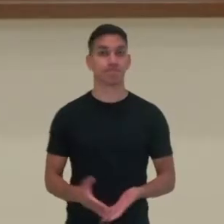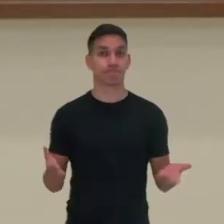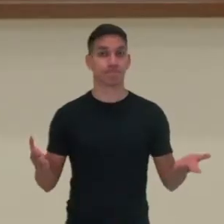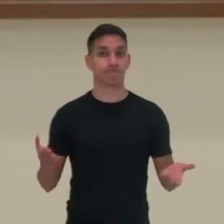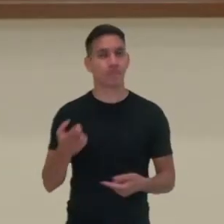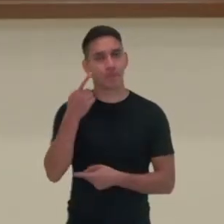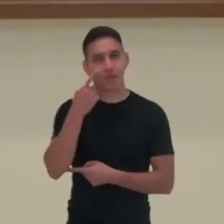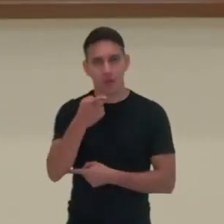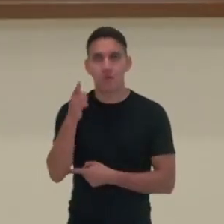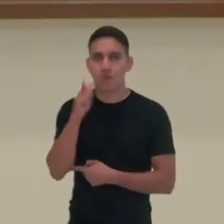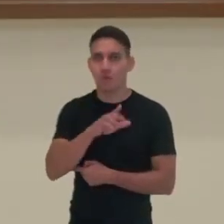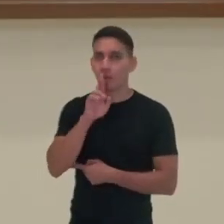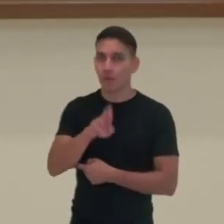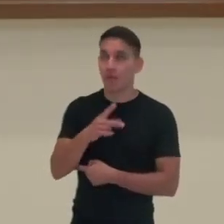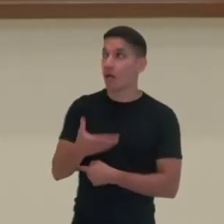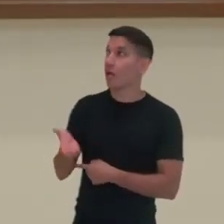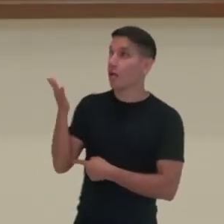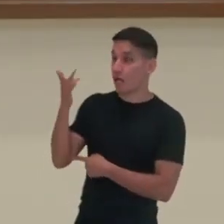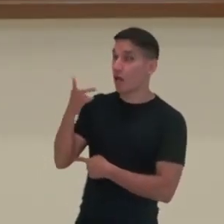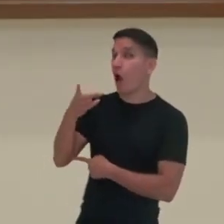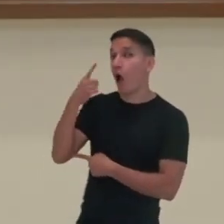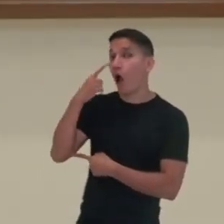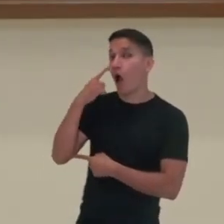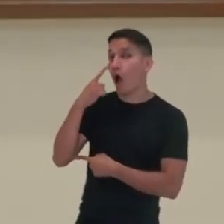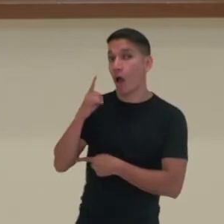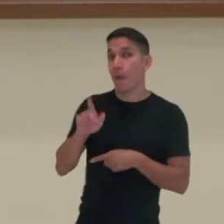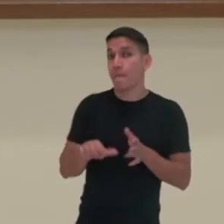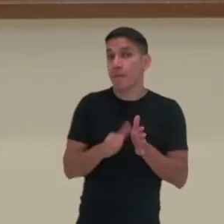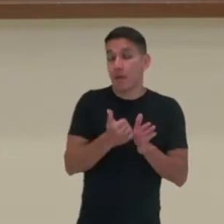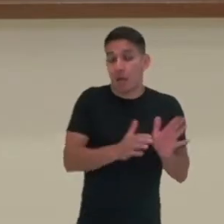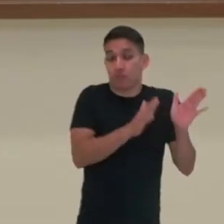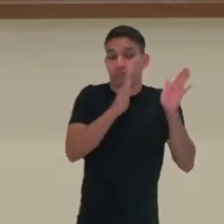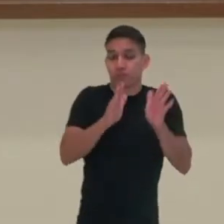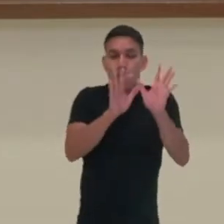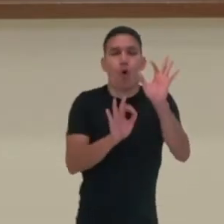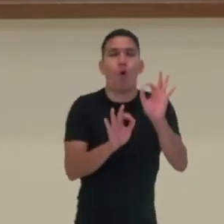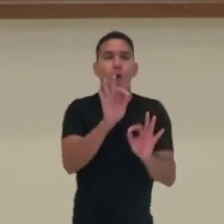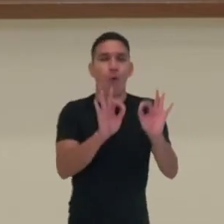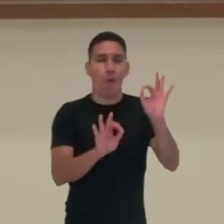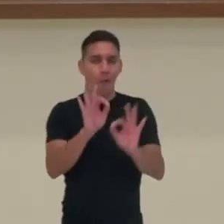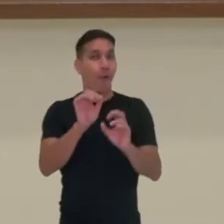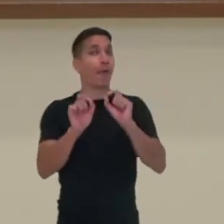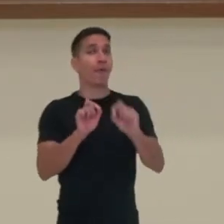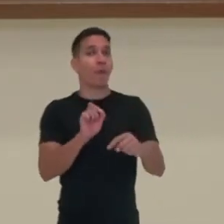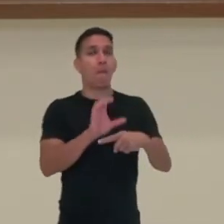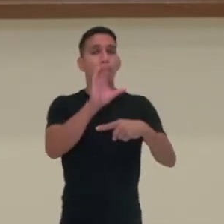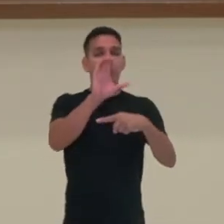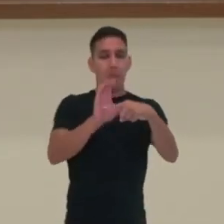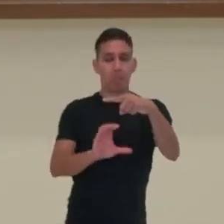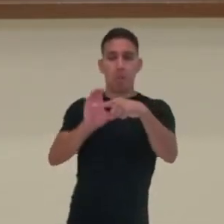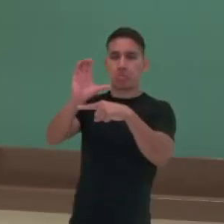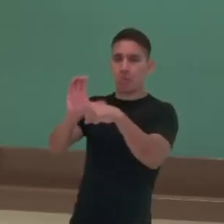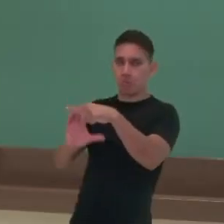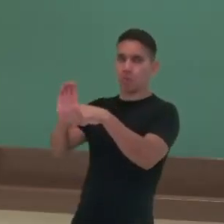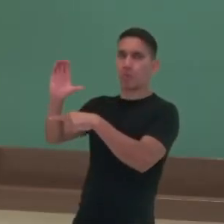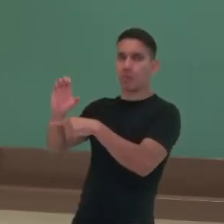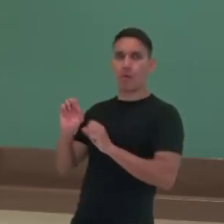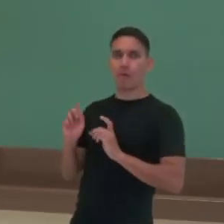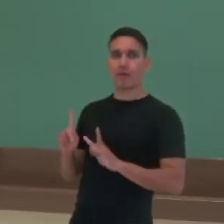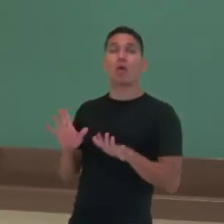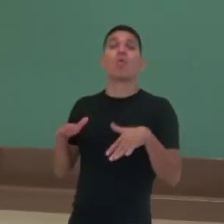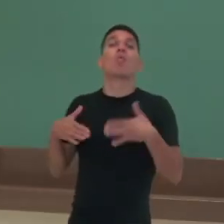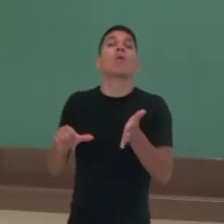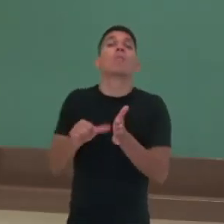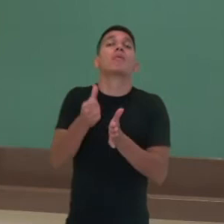Vamos lá, pessoal? Então, veja, o primeiro passo é montarmos as razões. Então, qual é a